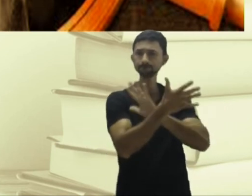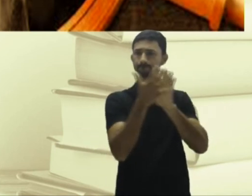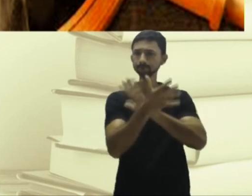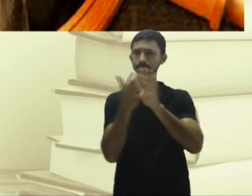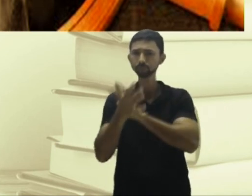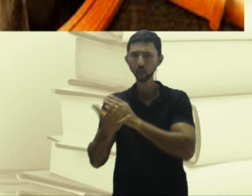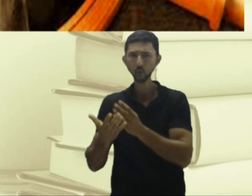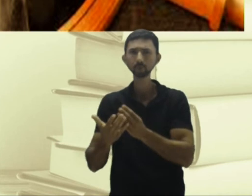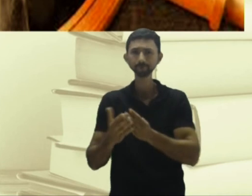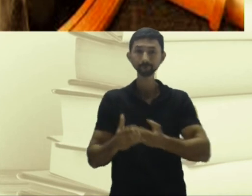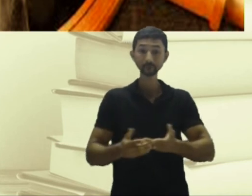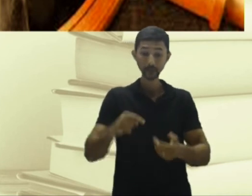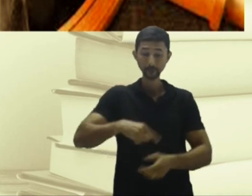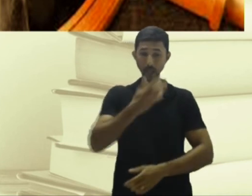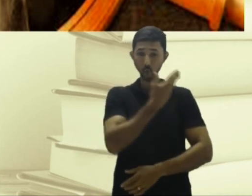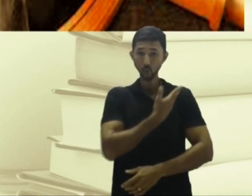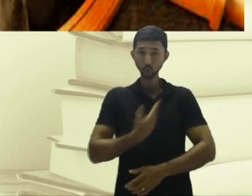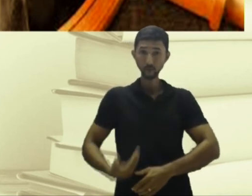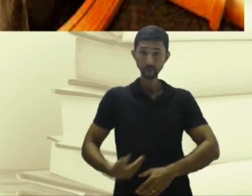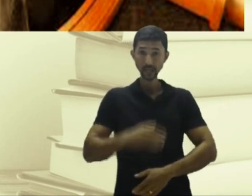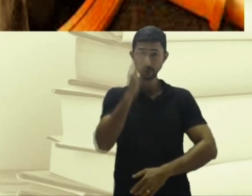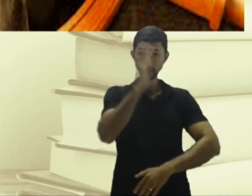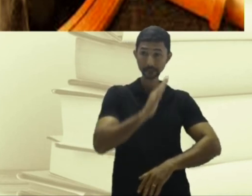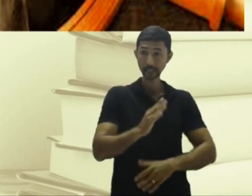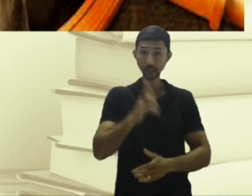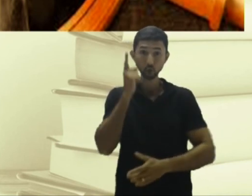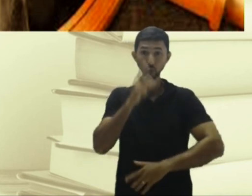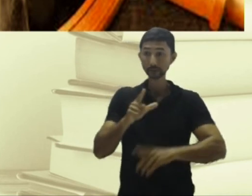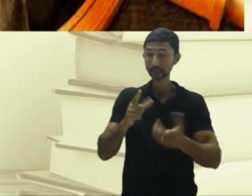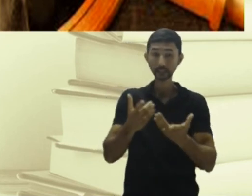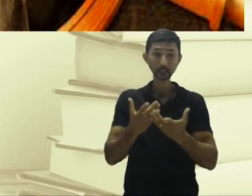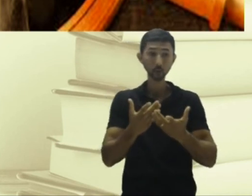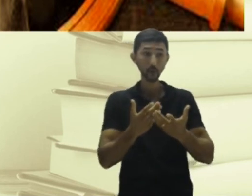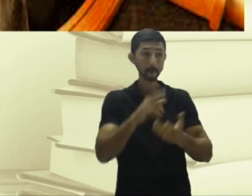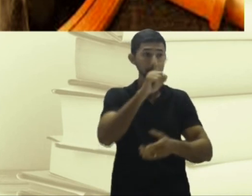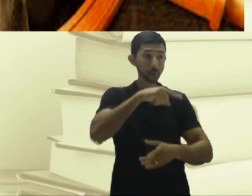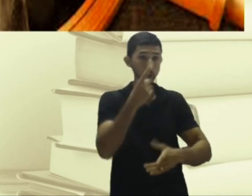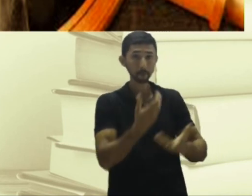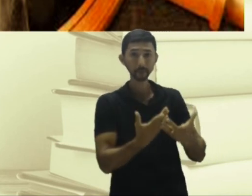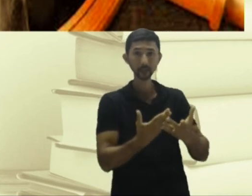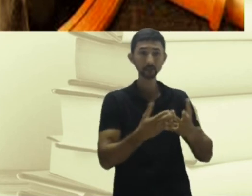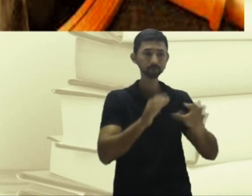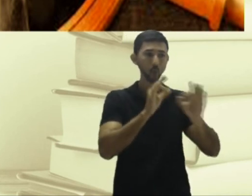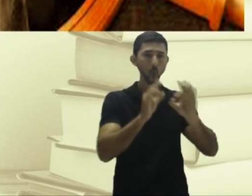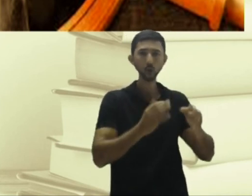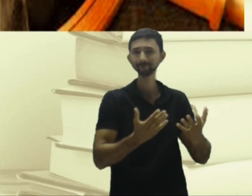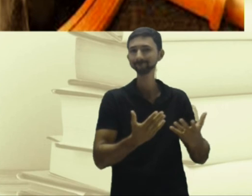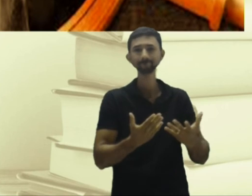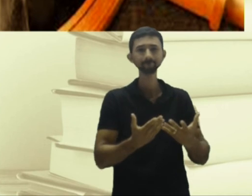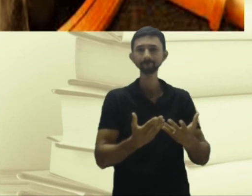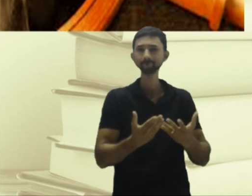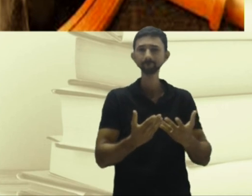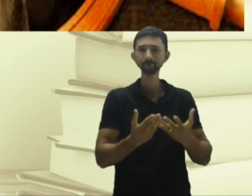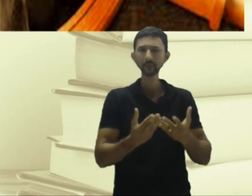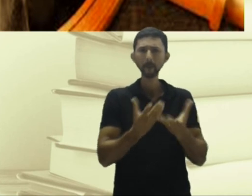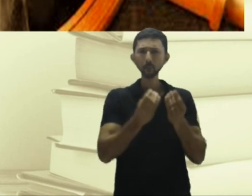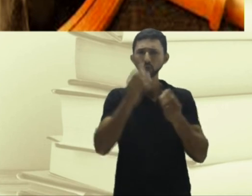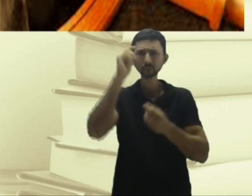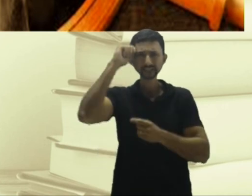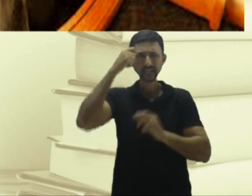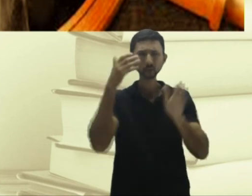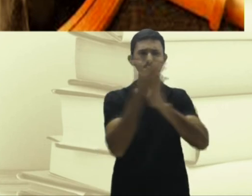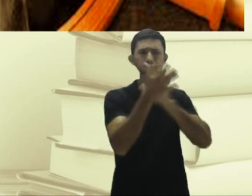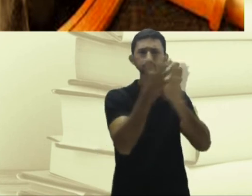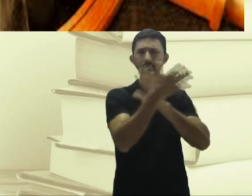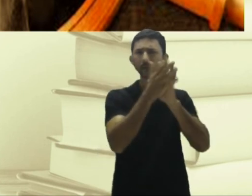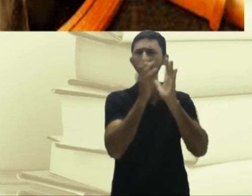próprio governo brasileiro e os senhores não conseguiram ou tiveram dificuldade de controlar. Nós tivemos também a adesão de